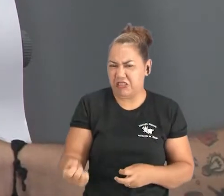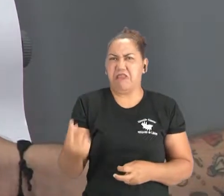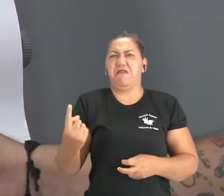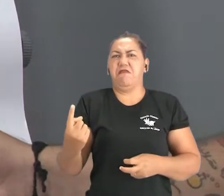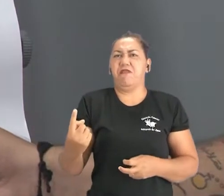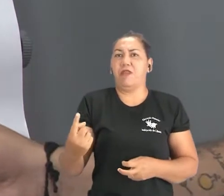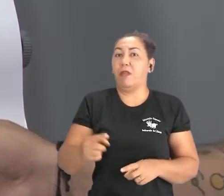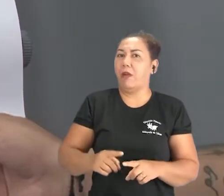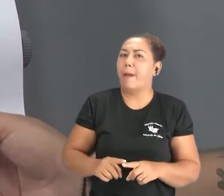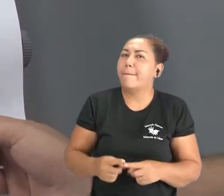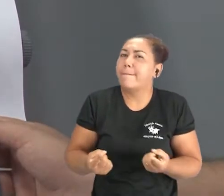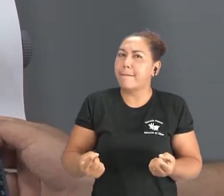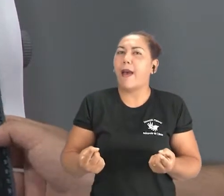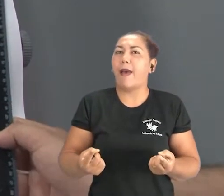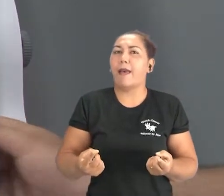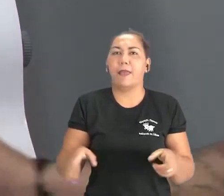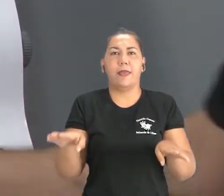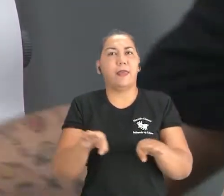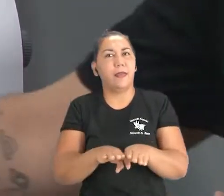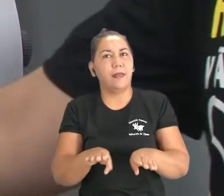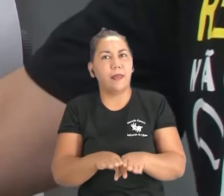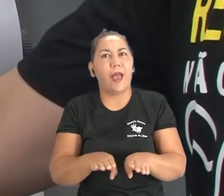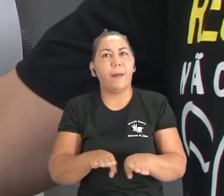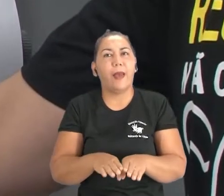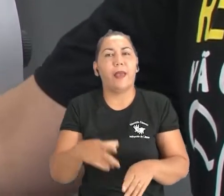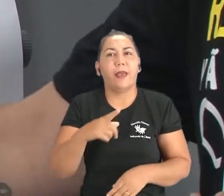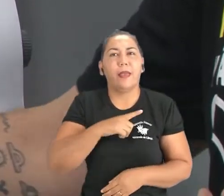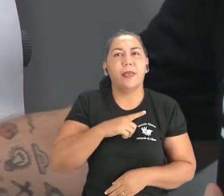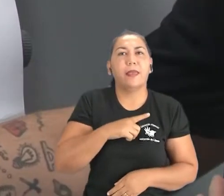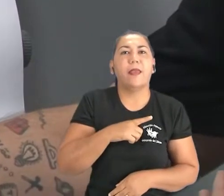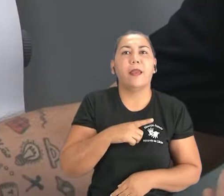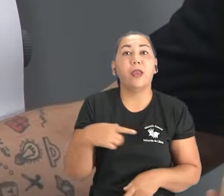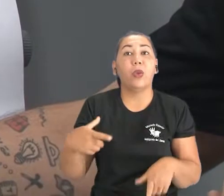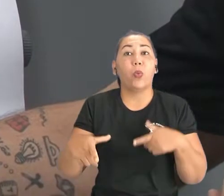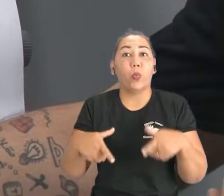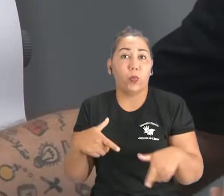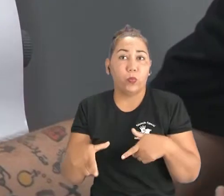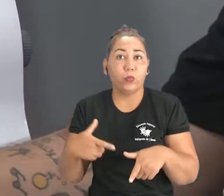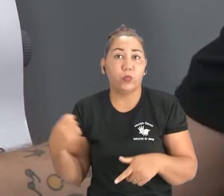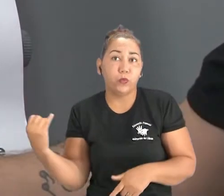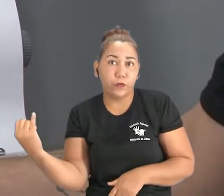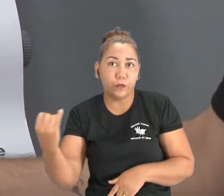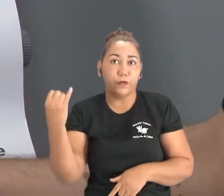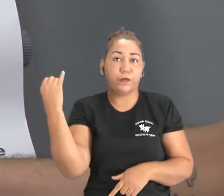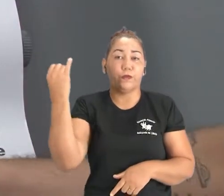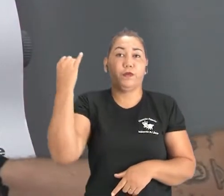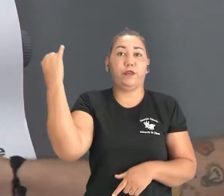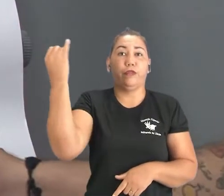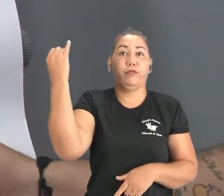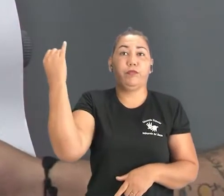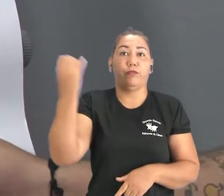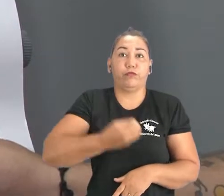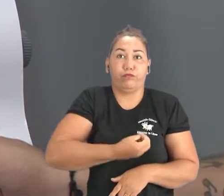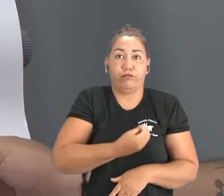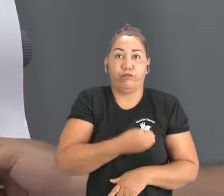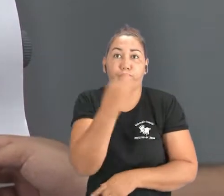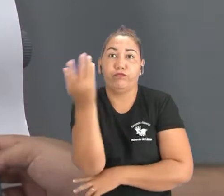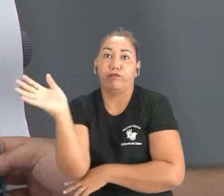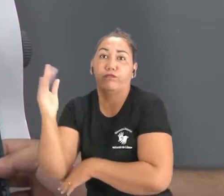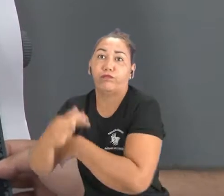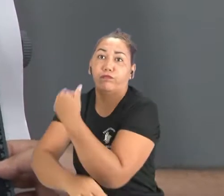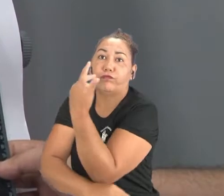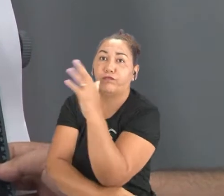Mas ele também tem um trabalho importante ele vive nas matas